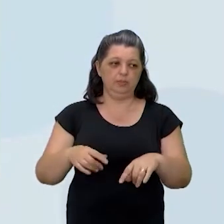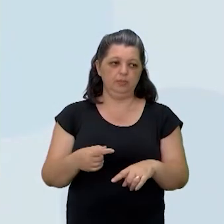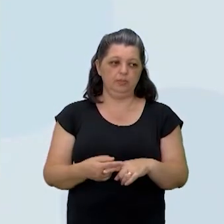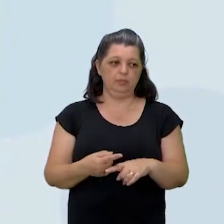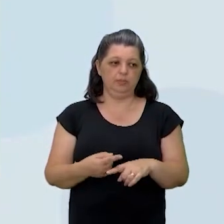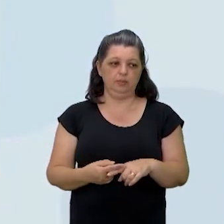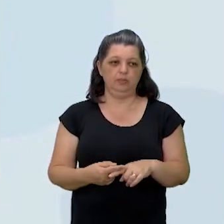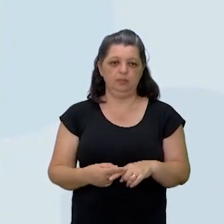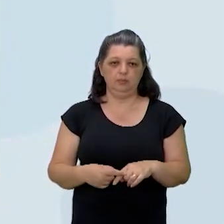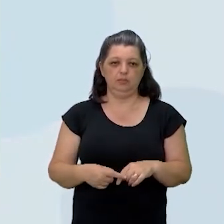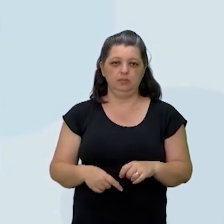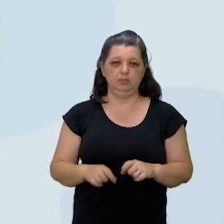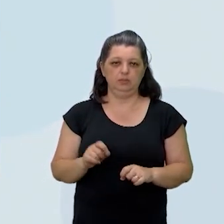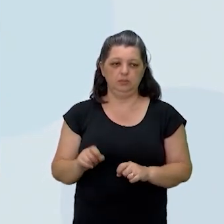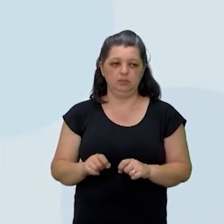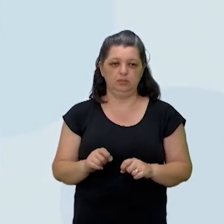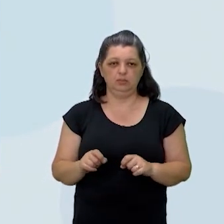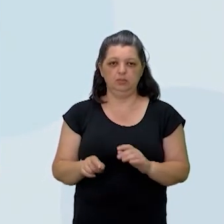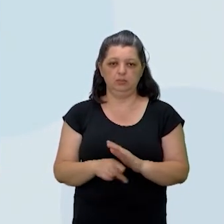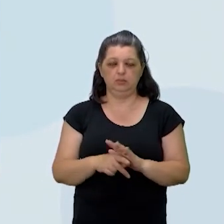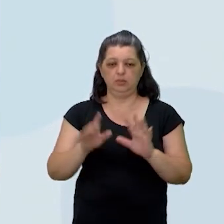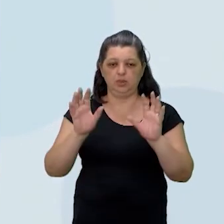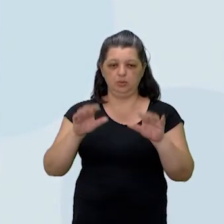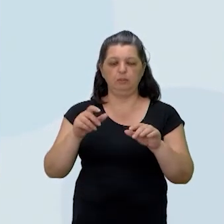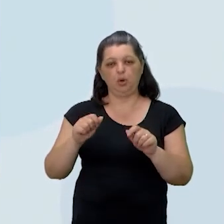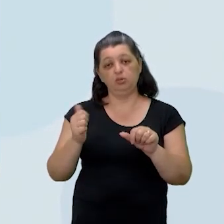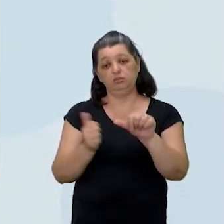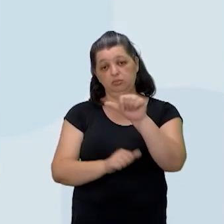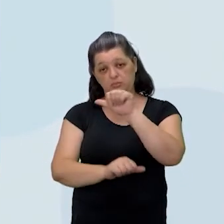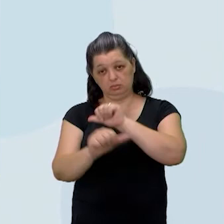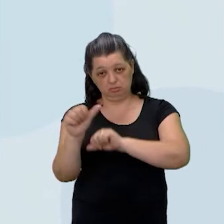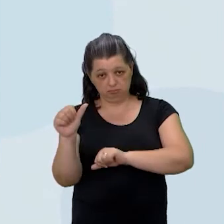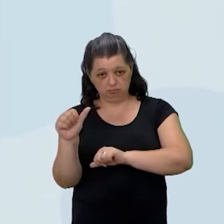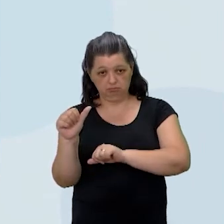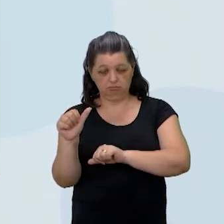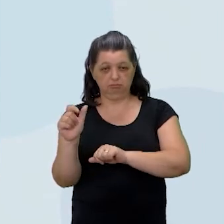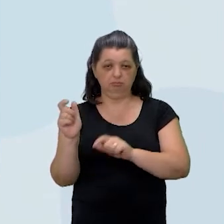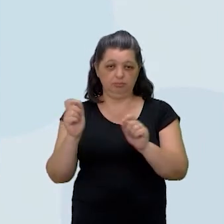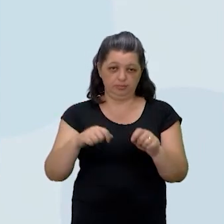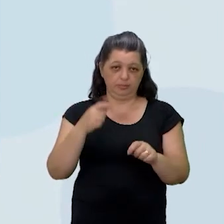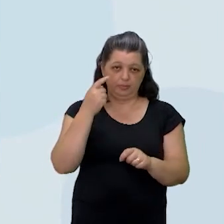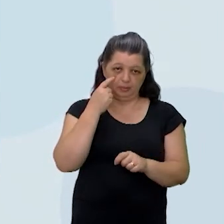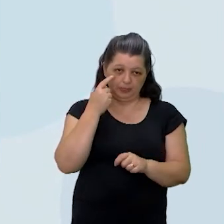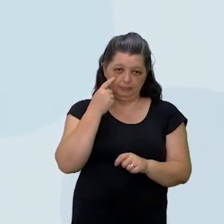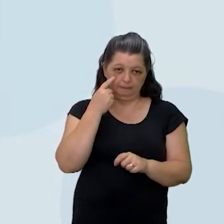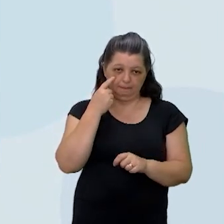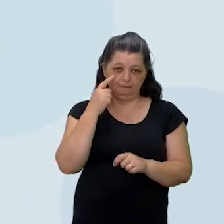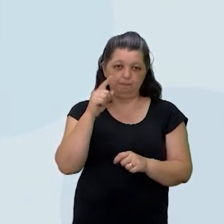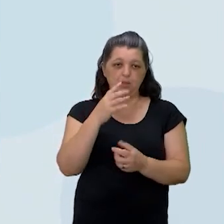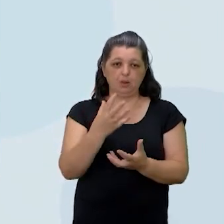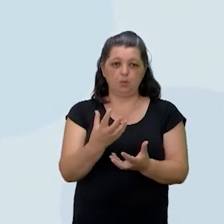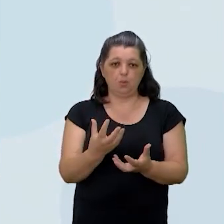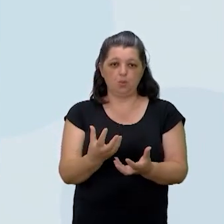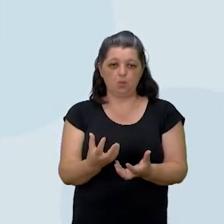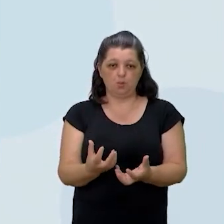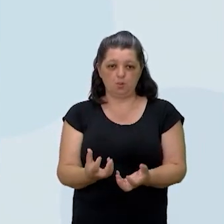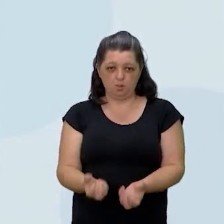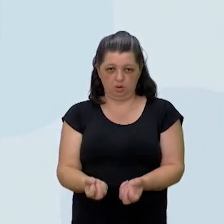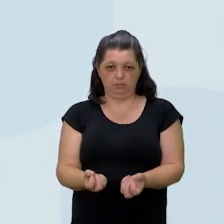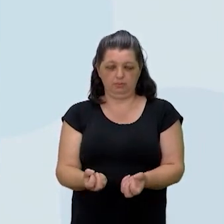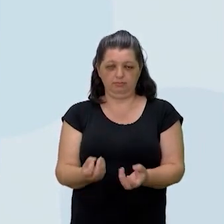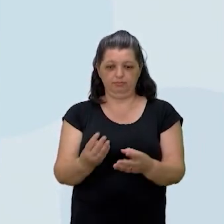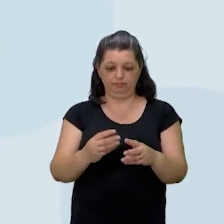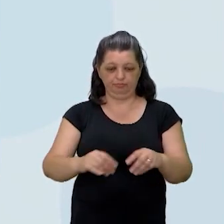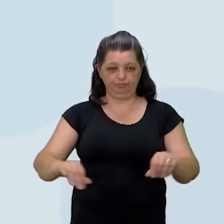que ela vai acontecer? Pode acontecer algumas coisas. Ela pode simplesmente aqui, olha, infiltrar na